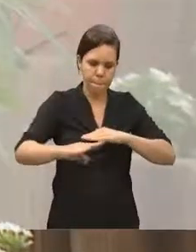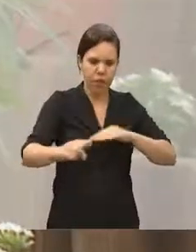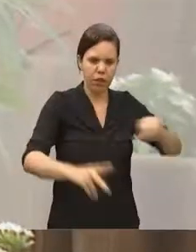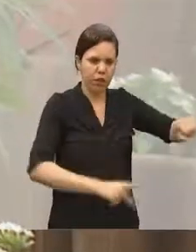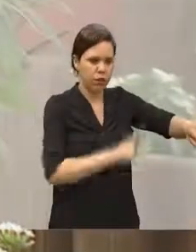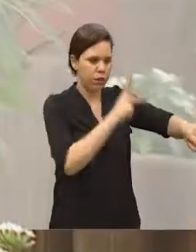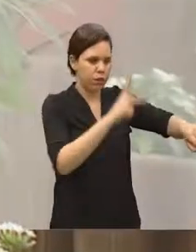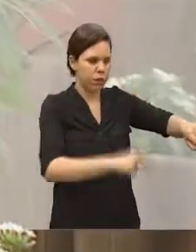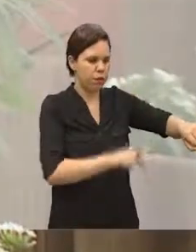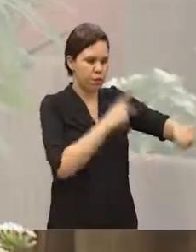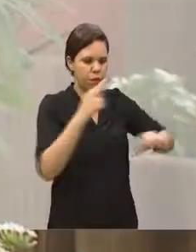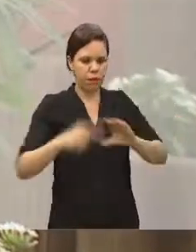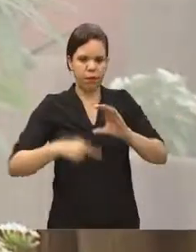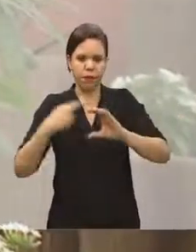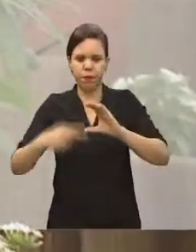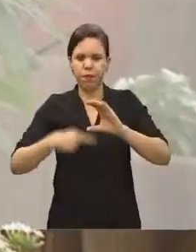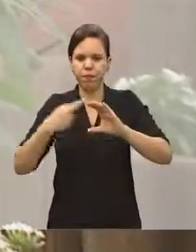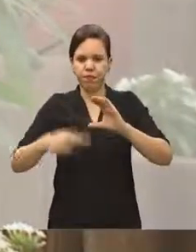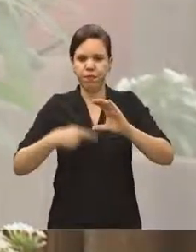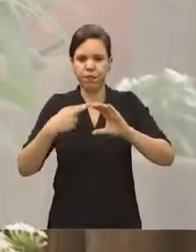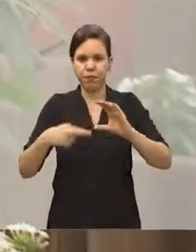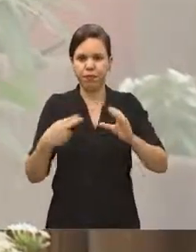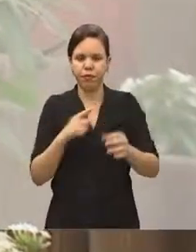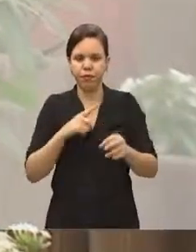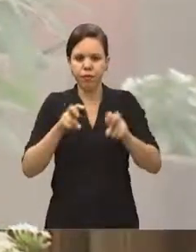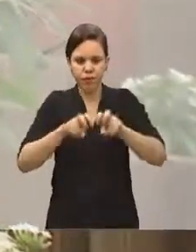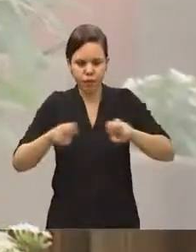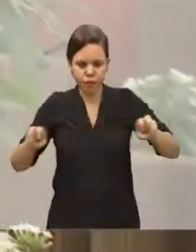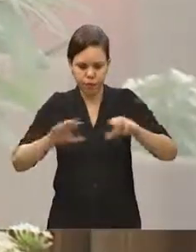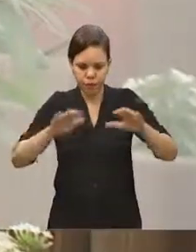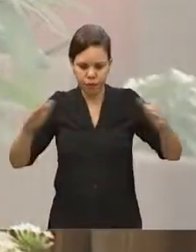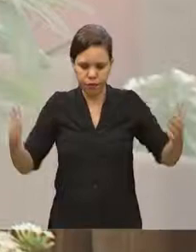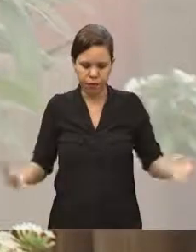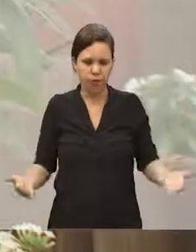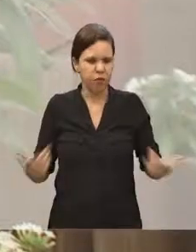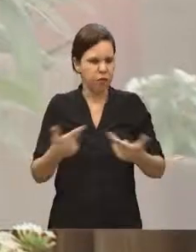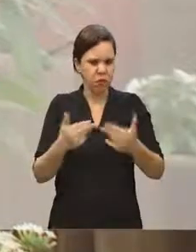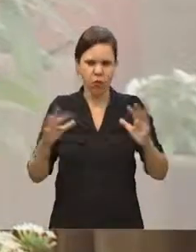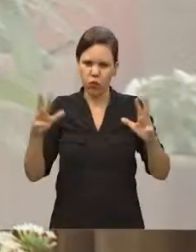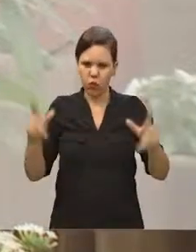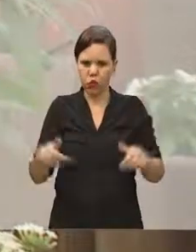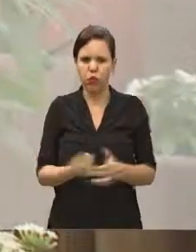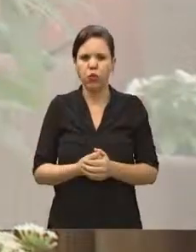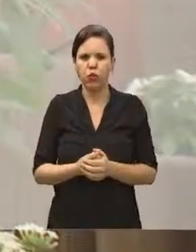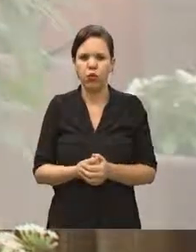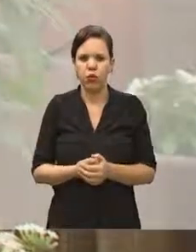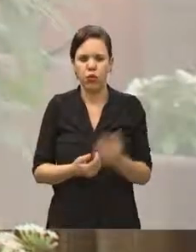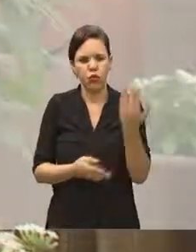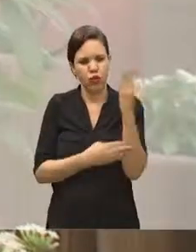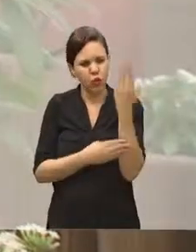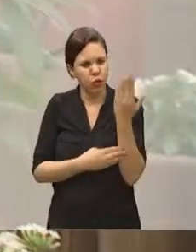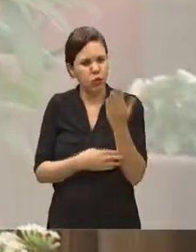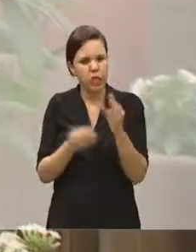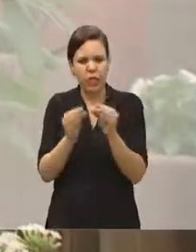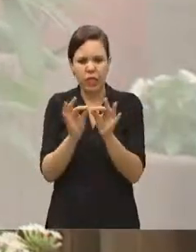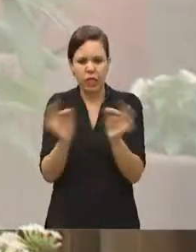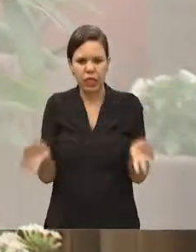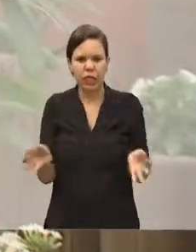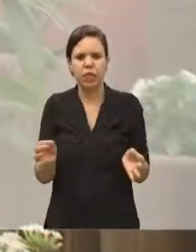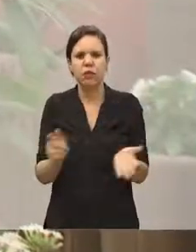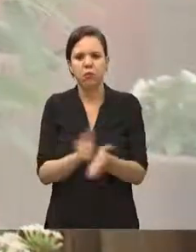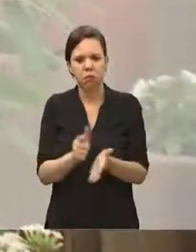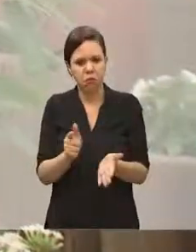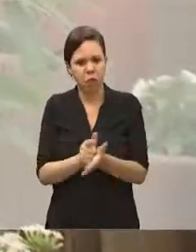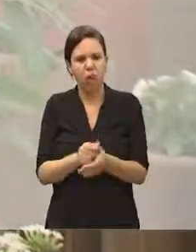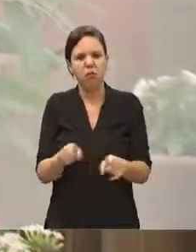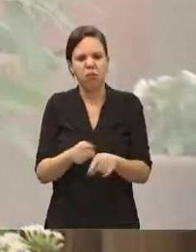pneu reciclado. A gente tem os móveis todos que são de pallet e também muitos móveis que são de papelão. Então a gente